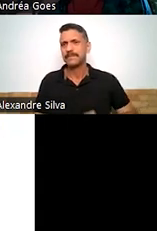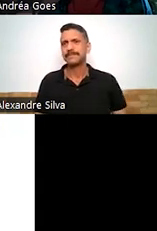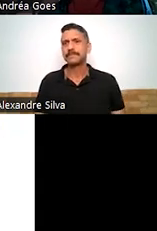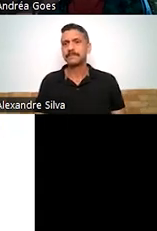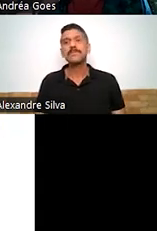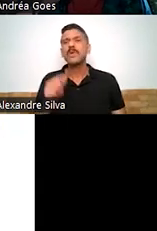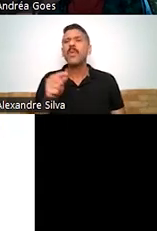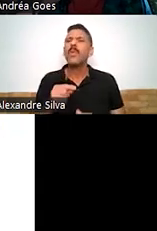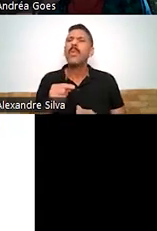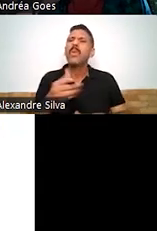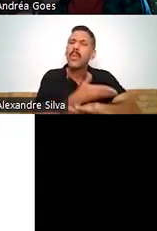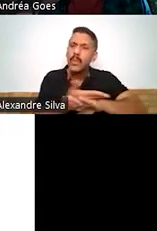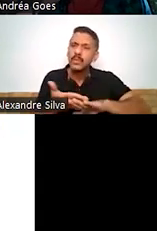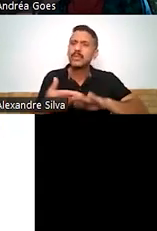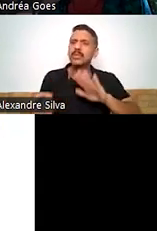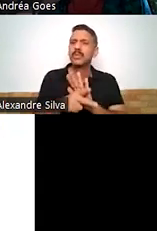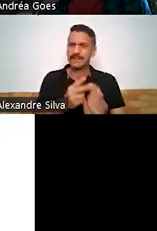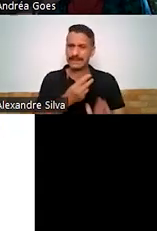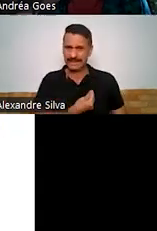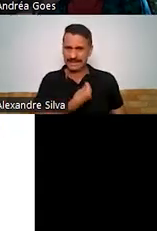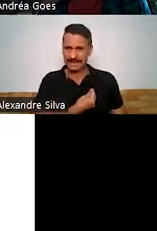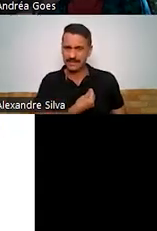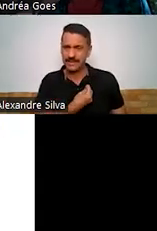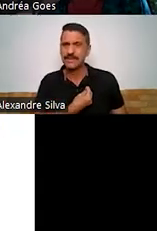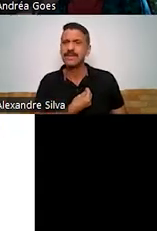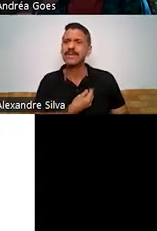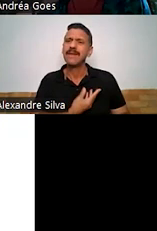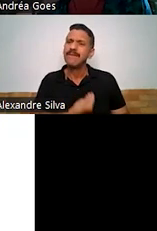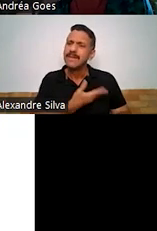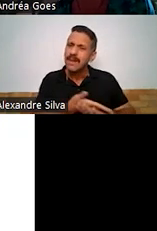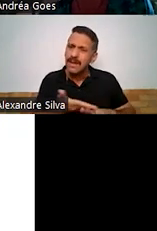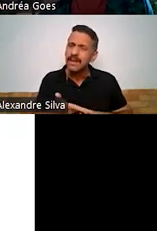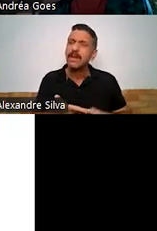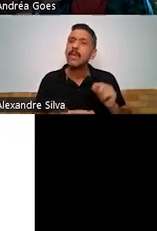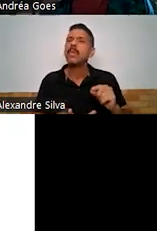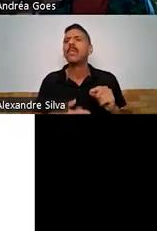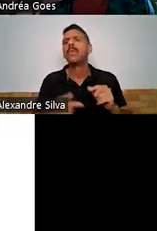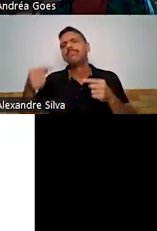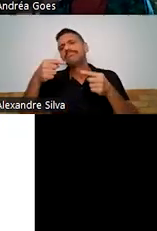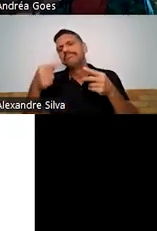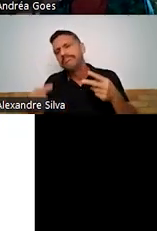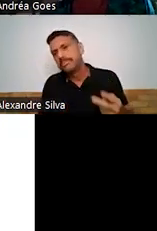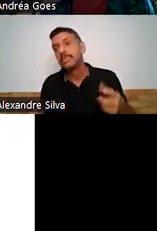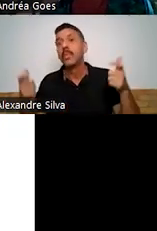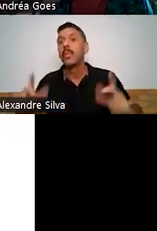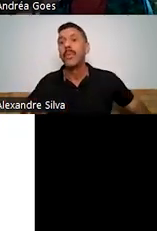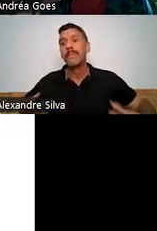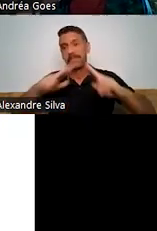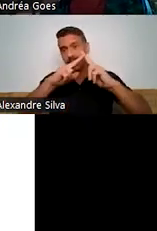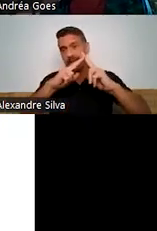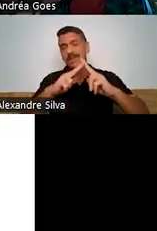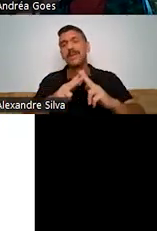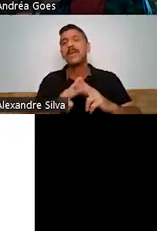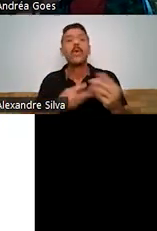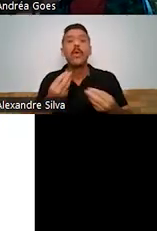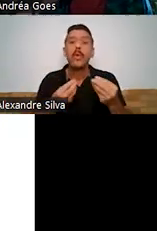de costumes, da vida habitual, a vida e os seus costumes em Paris e na Campanha, como é